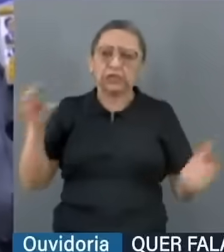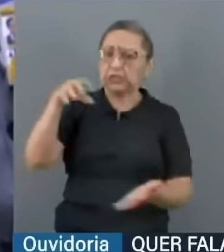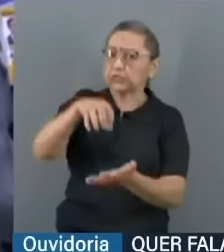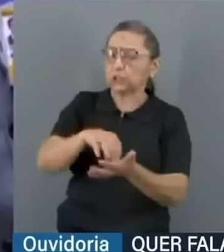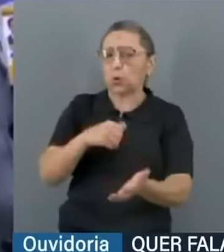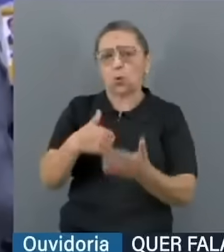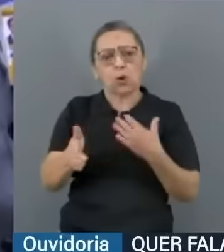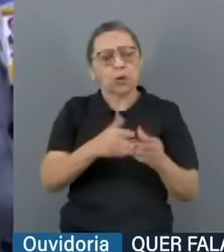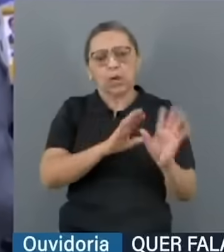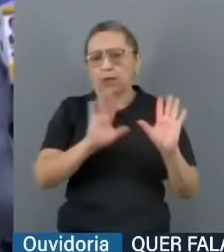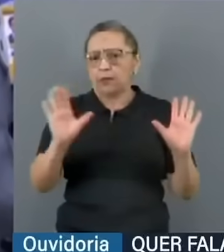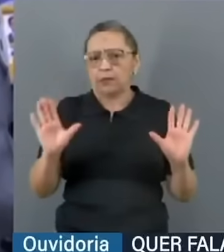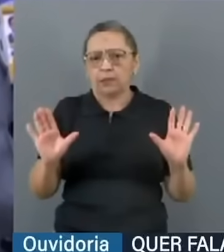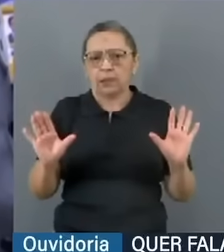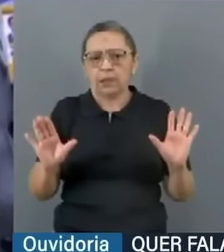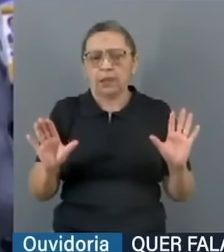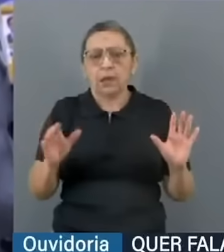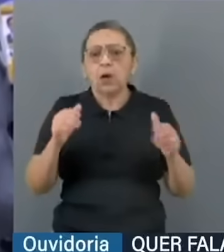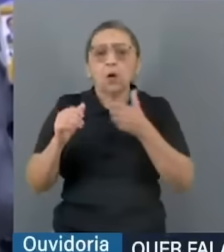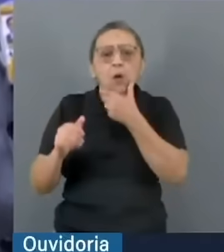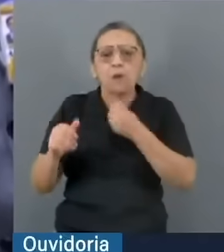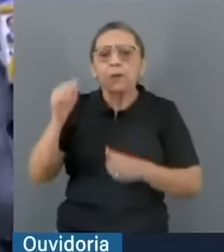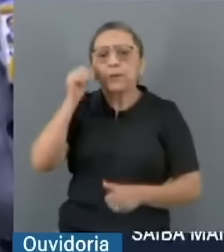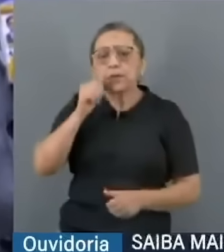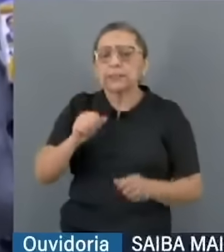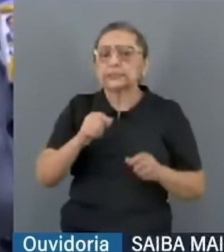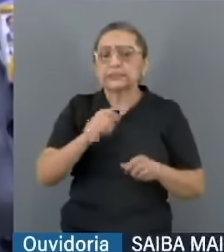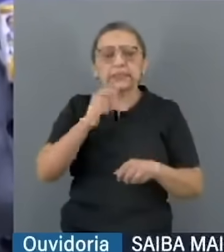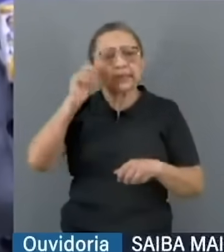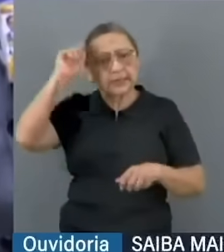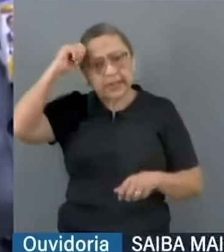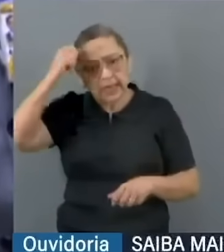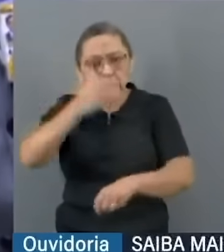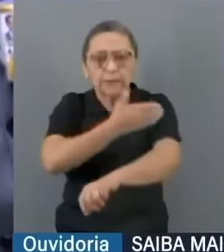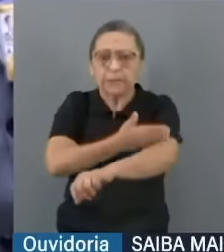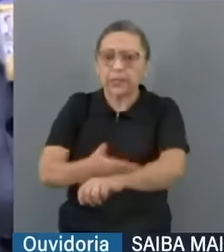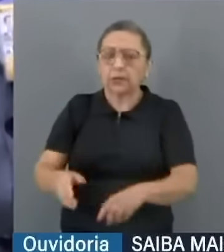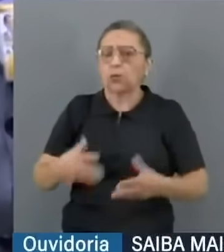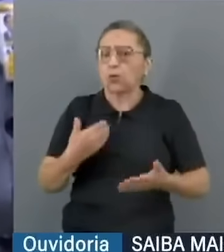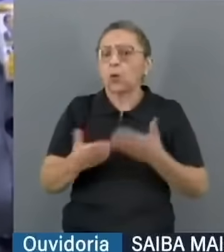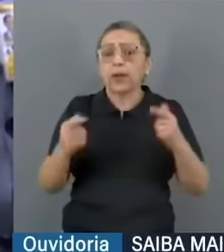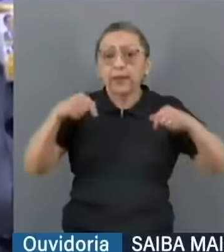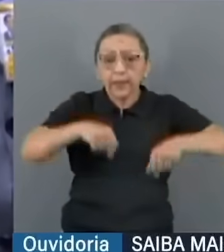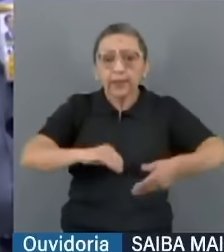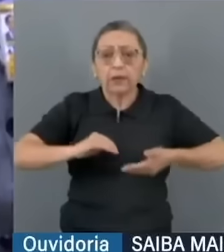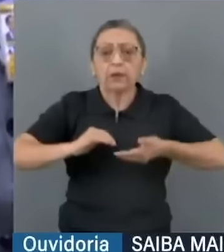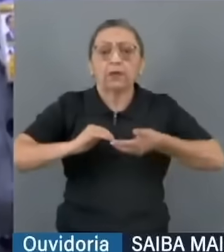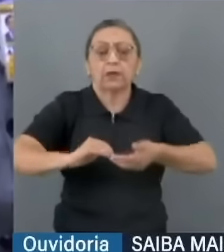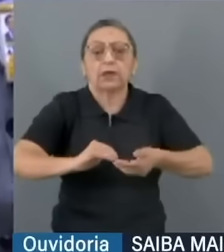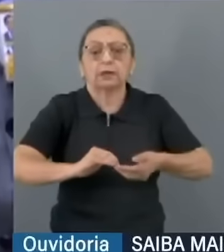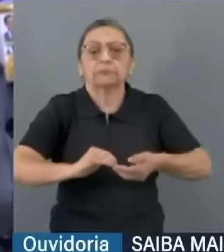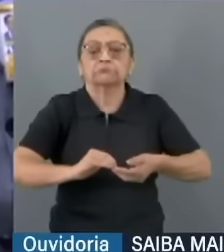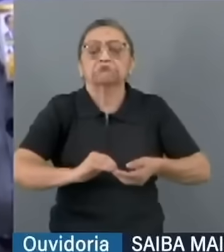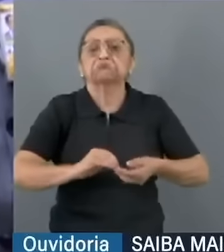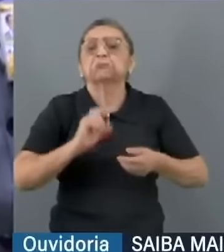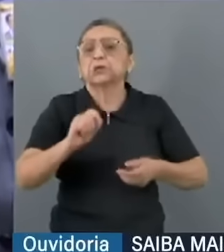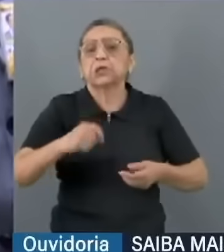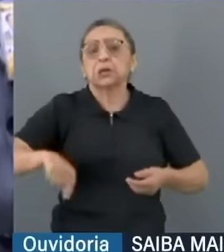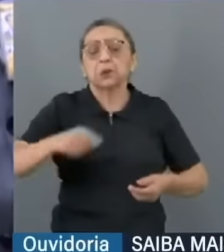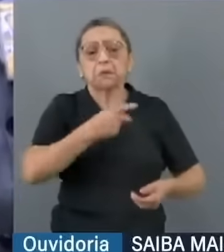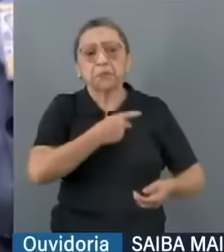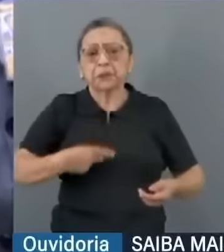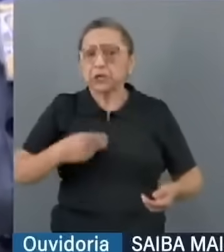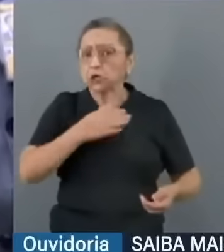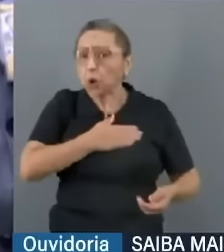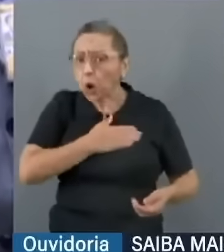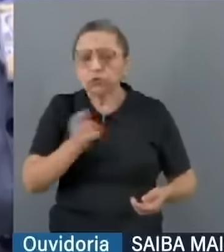qualquer outra coisa, mulheres e homens, negros e brancos, esse Congresso quer goste ou não o presidente, é